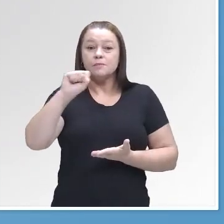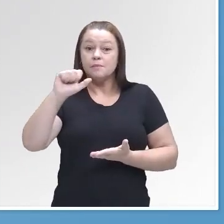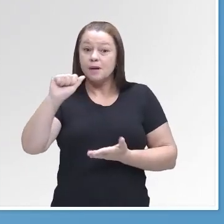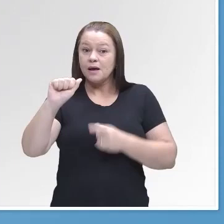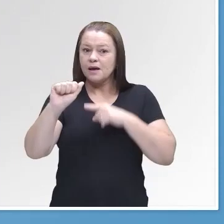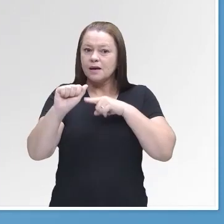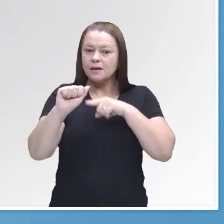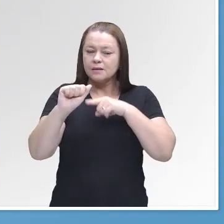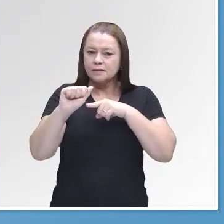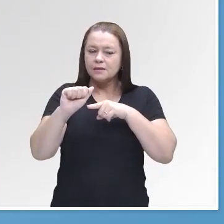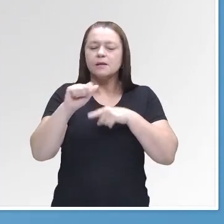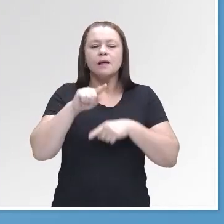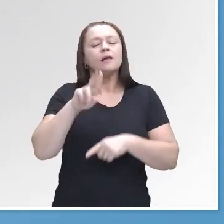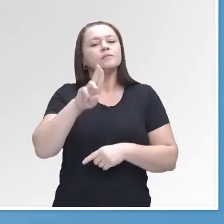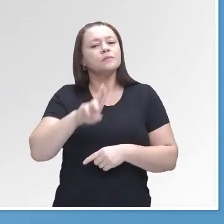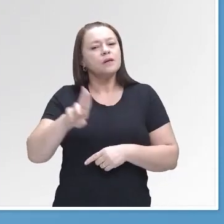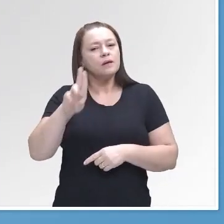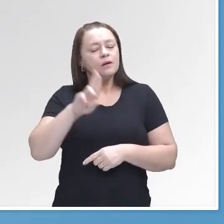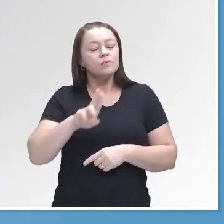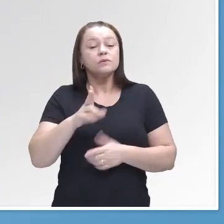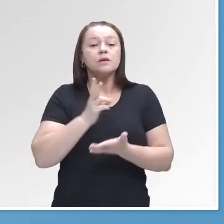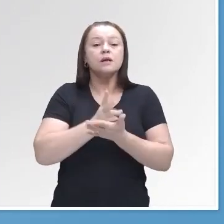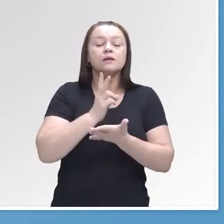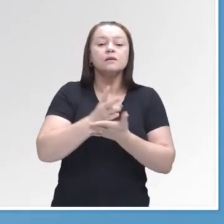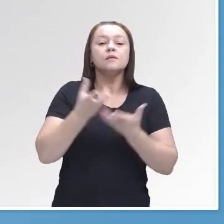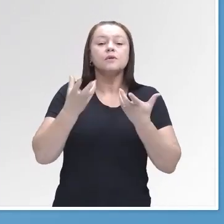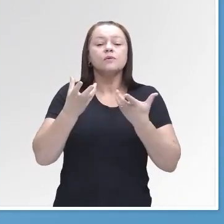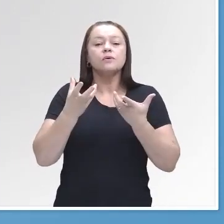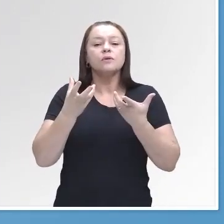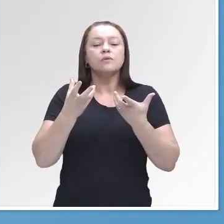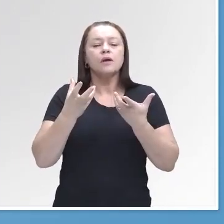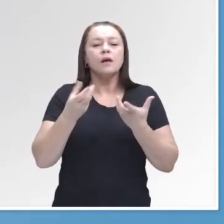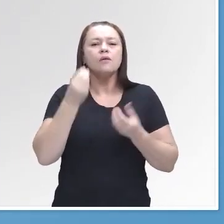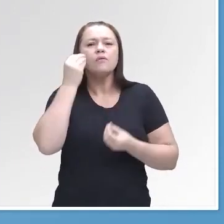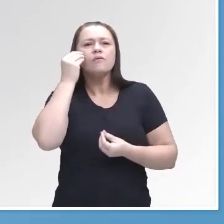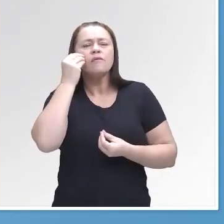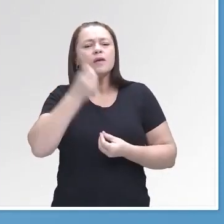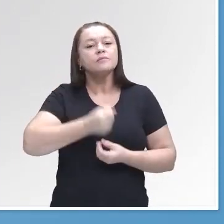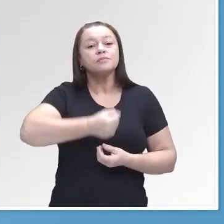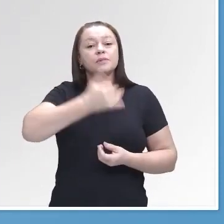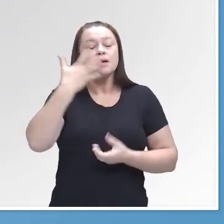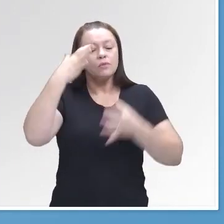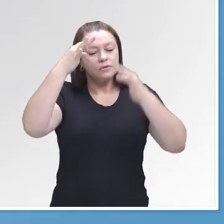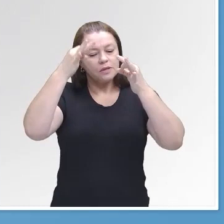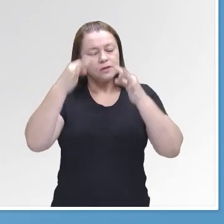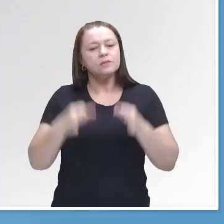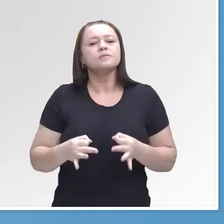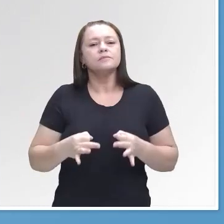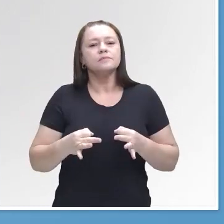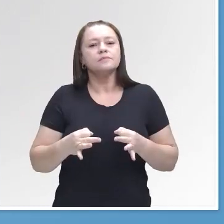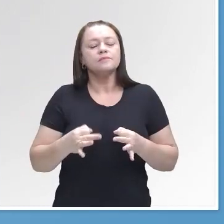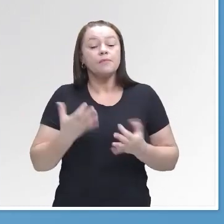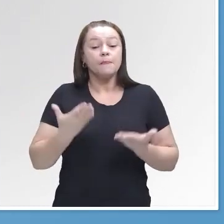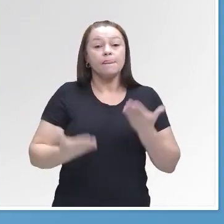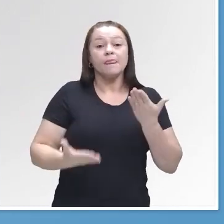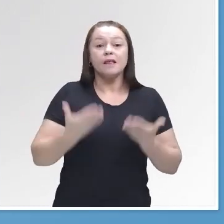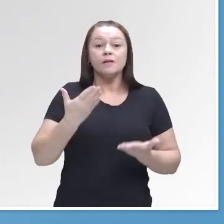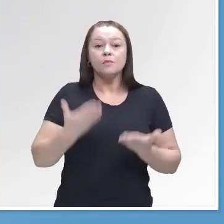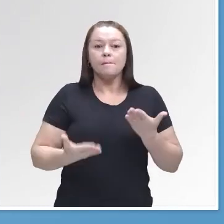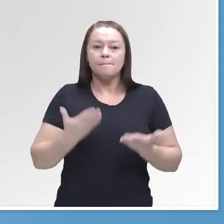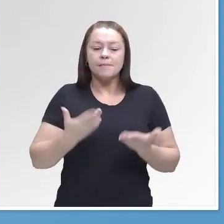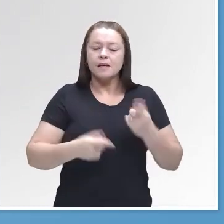massa, são usadas quando queremos definir a quantidade exata de massa de um